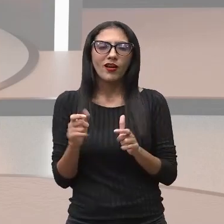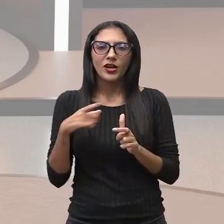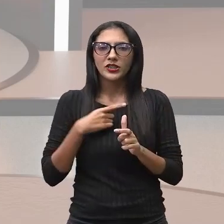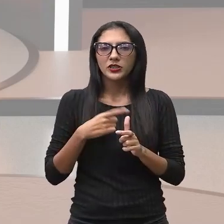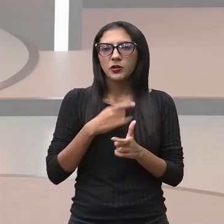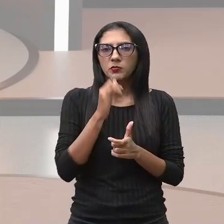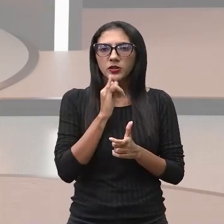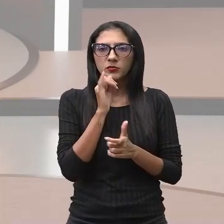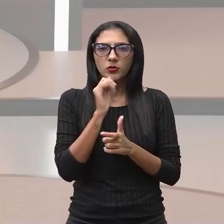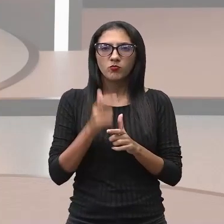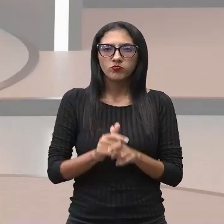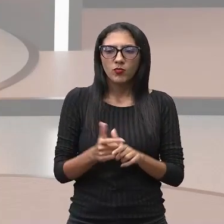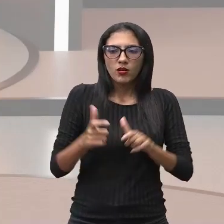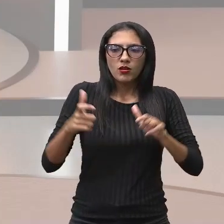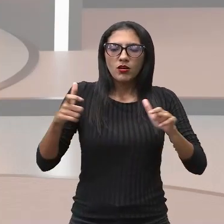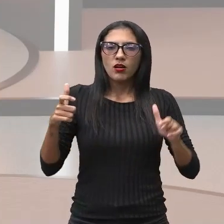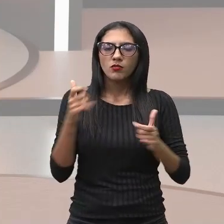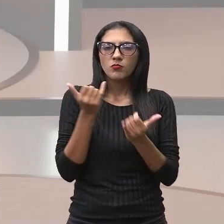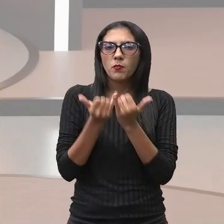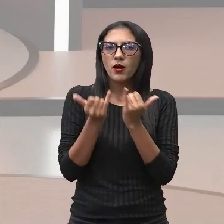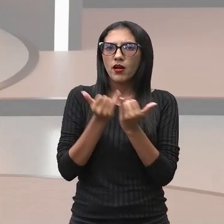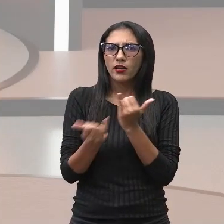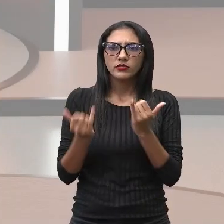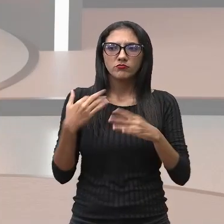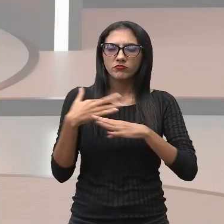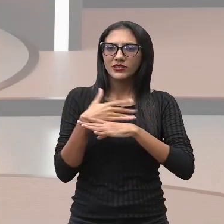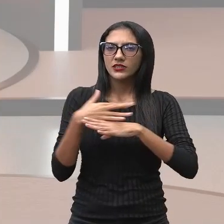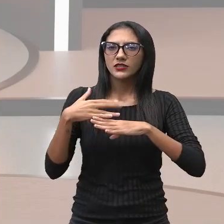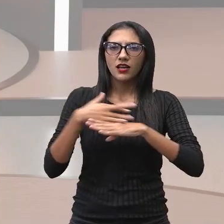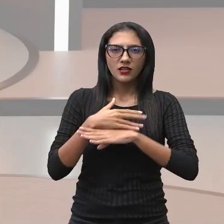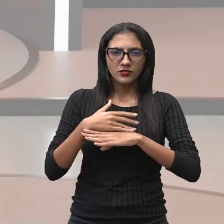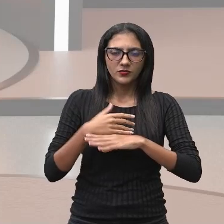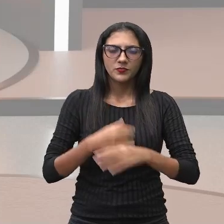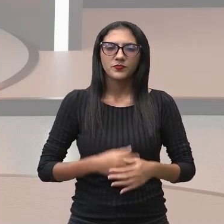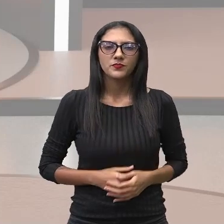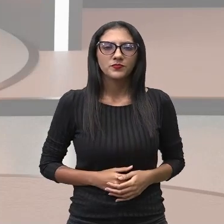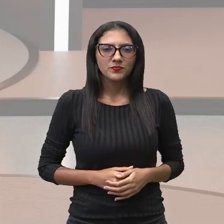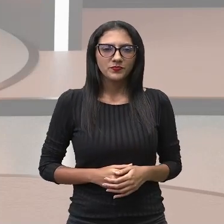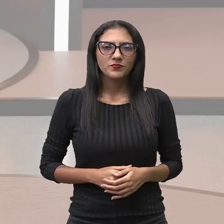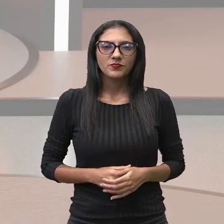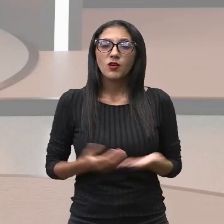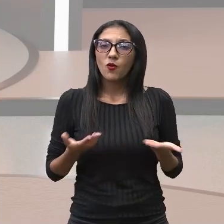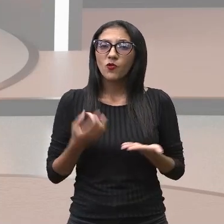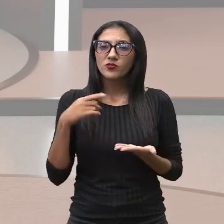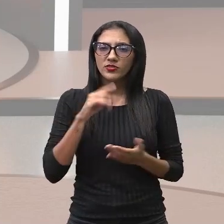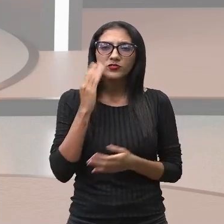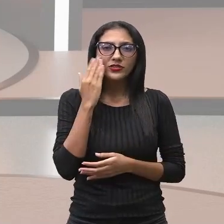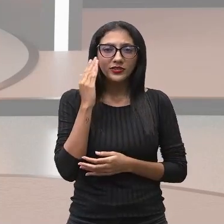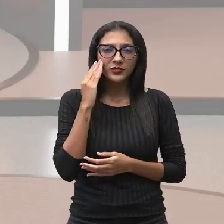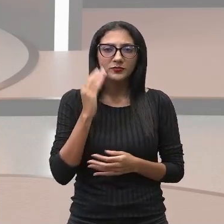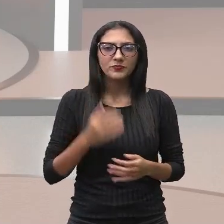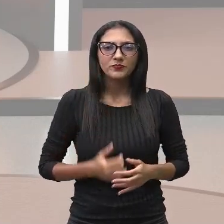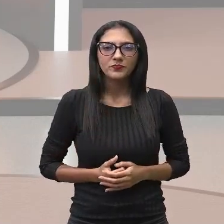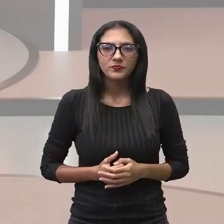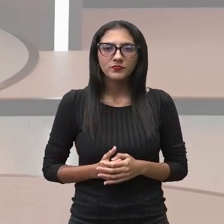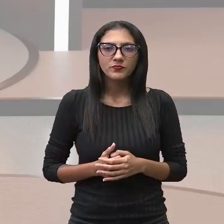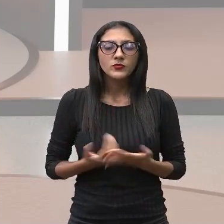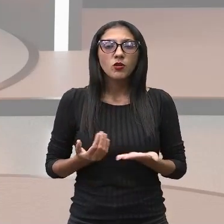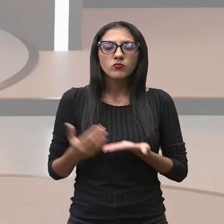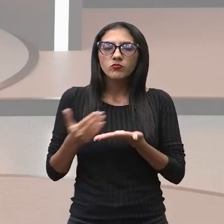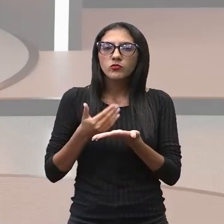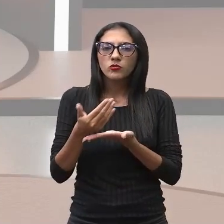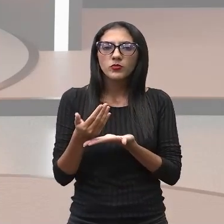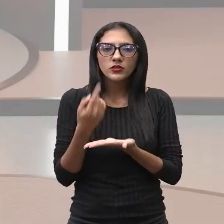depois e chegam a se parecer com grandes cidades, né? A gente vai ver um pouco sobre isso nessa aula. Então vamos começar aqui com o